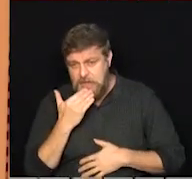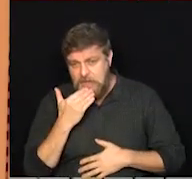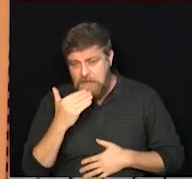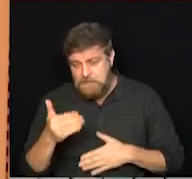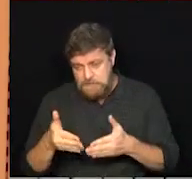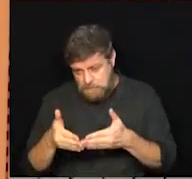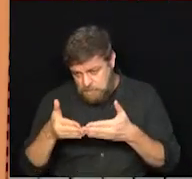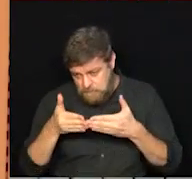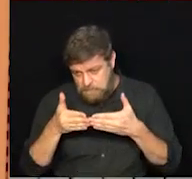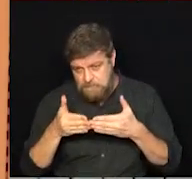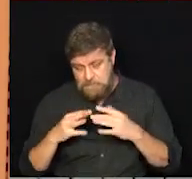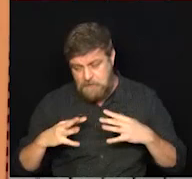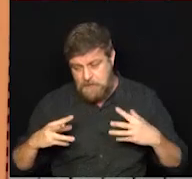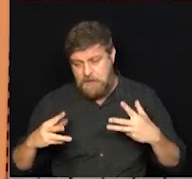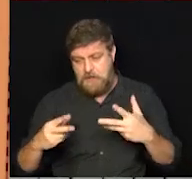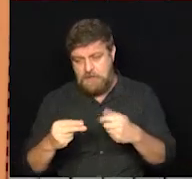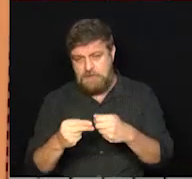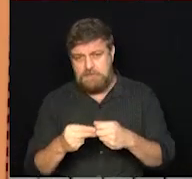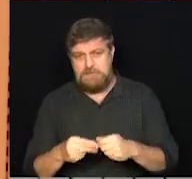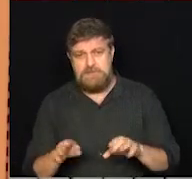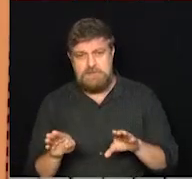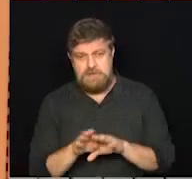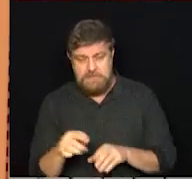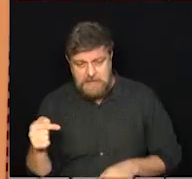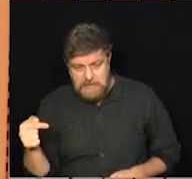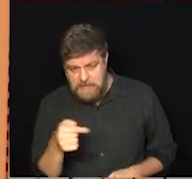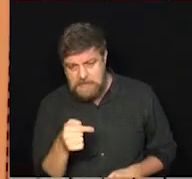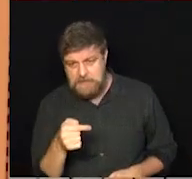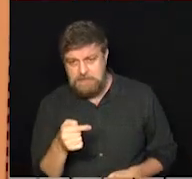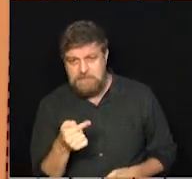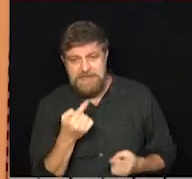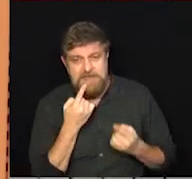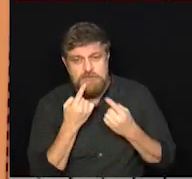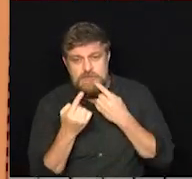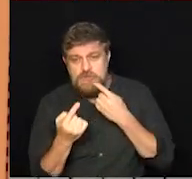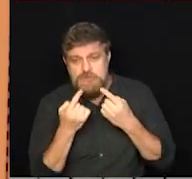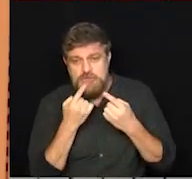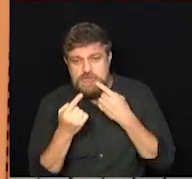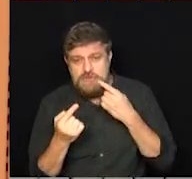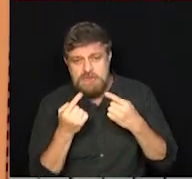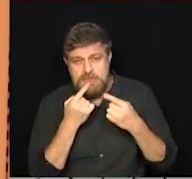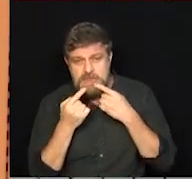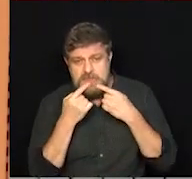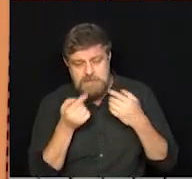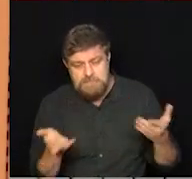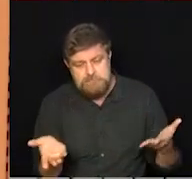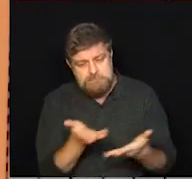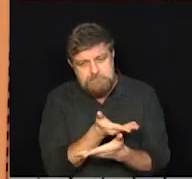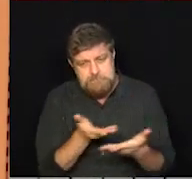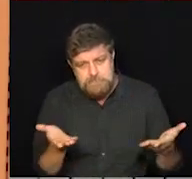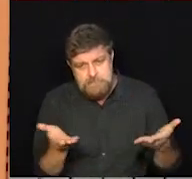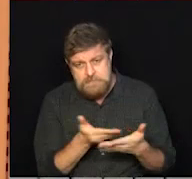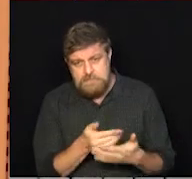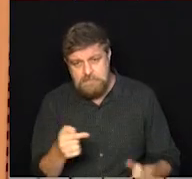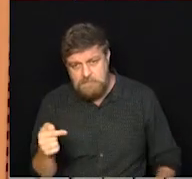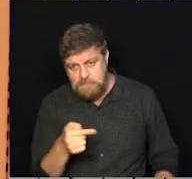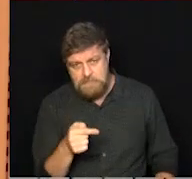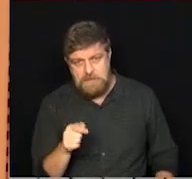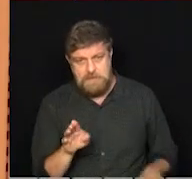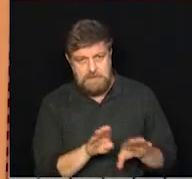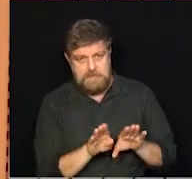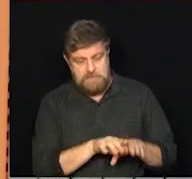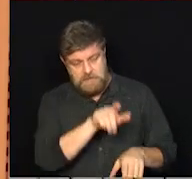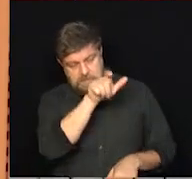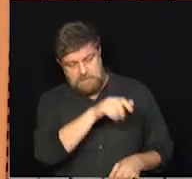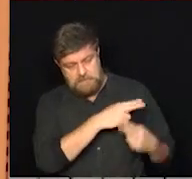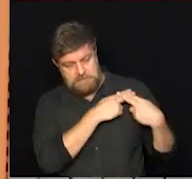a todos e todas para que ali se coçando O que é integrante do coletivo